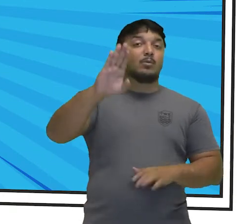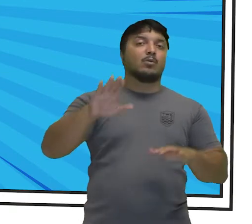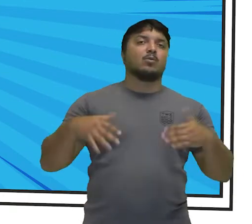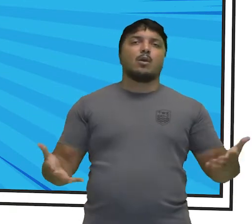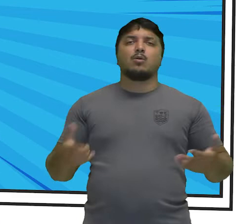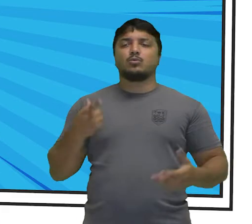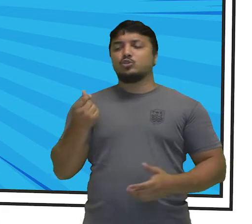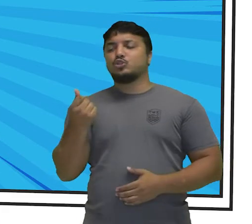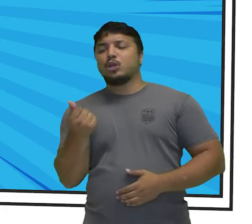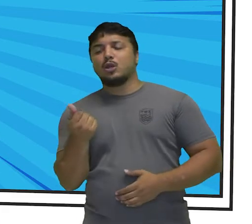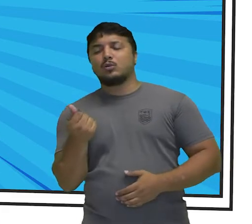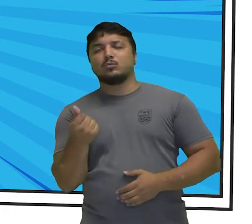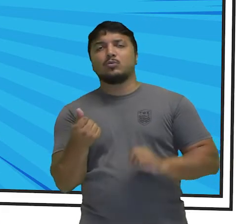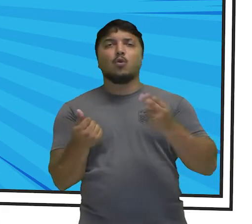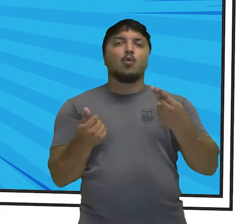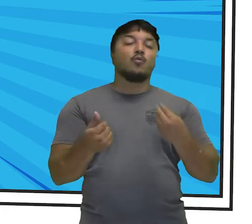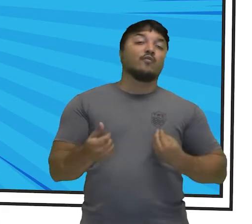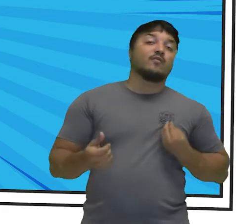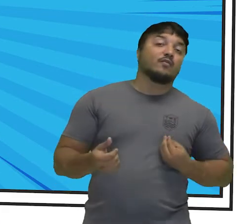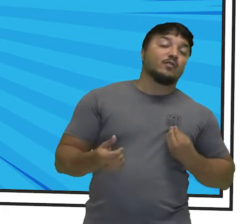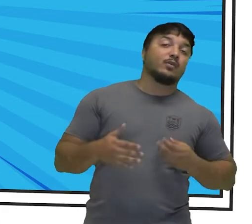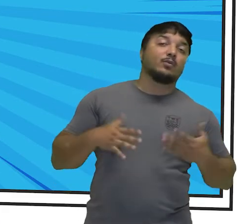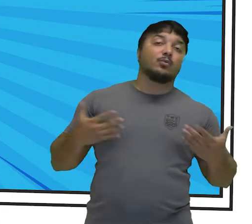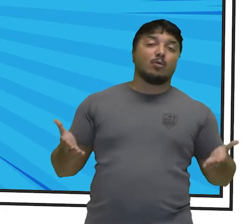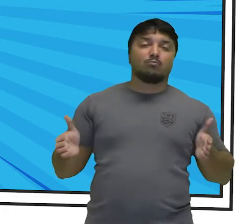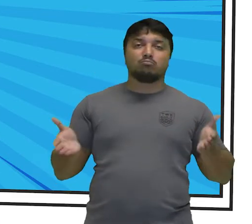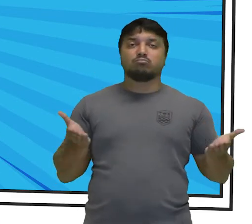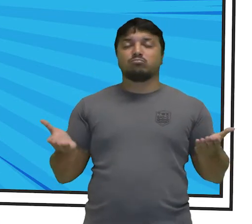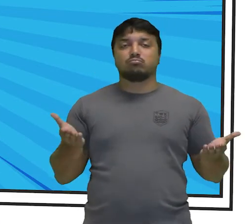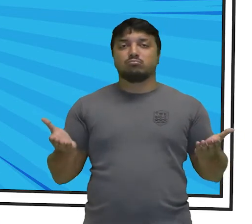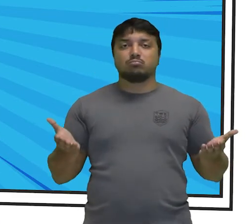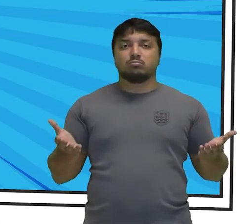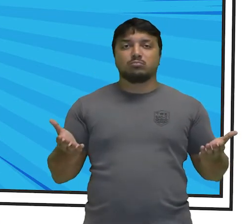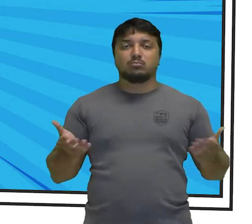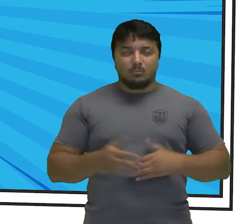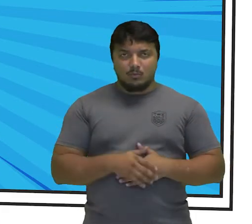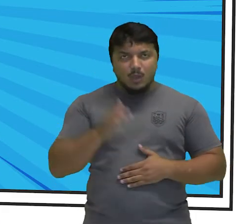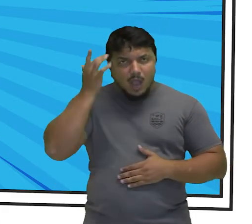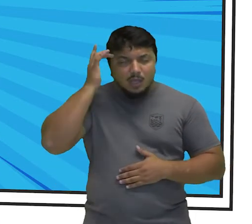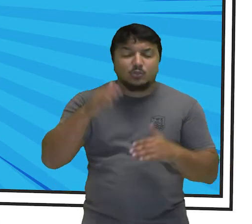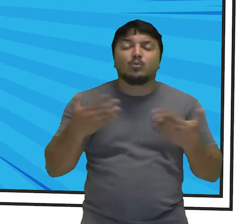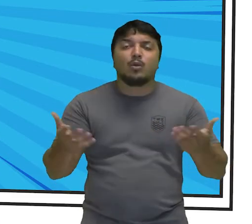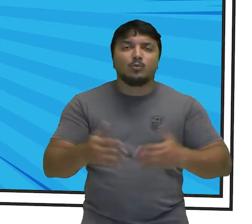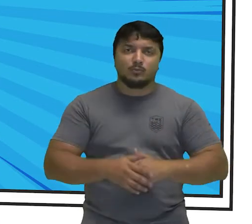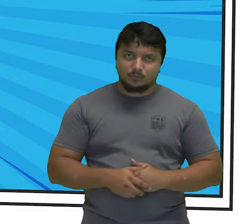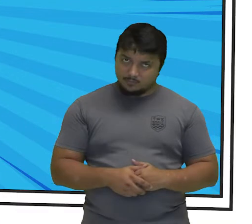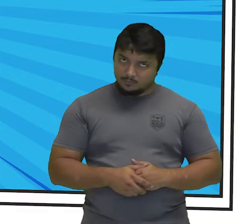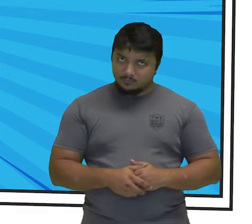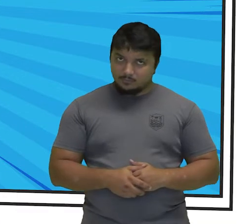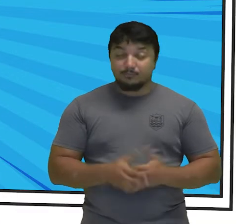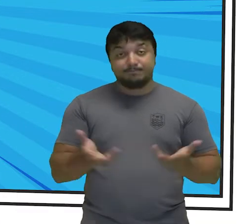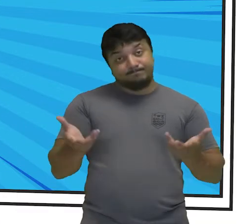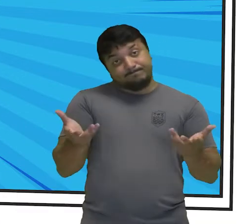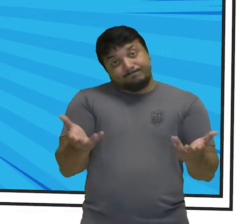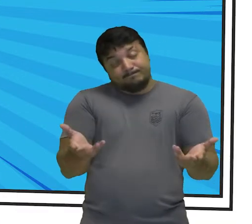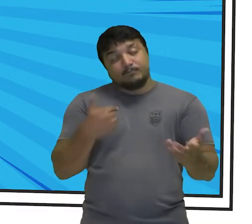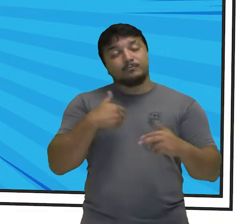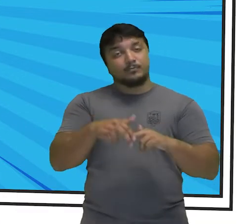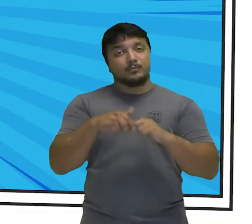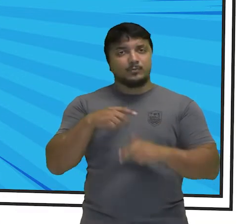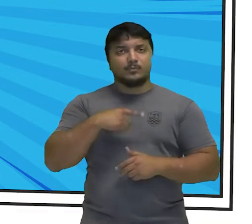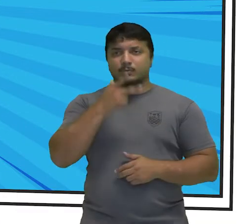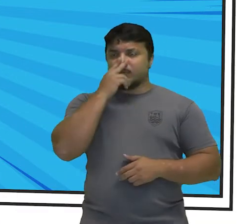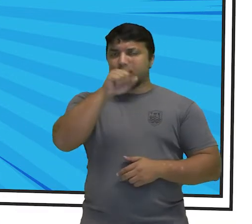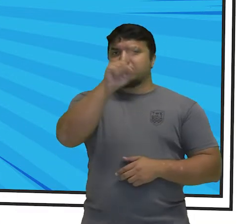o dinheiro ou as vidas das pessoas? E aí, o que é que você acha? Pois é, uma vez fizeram